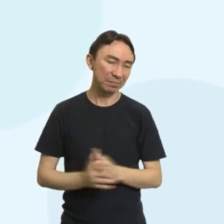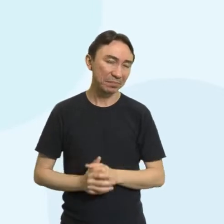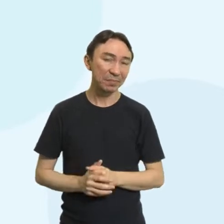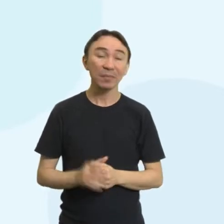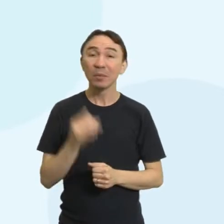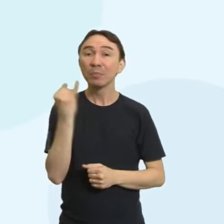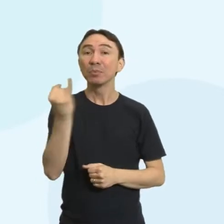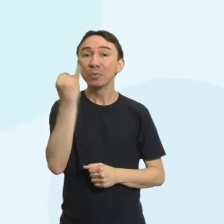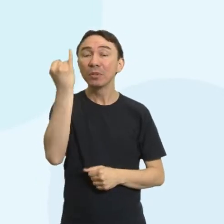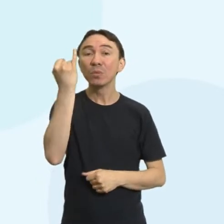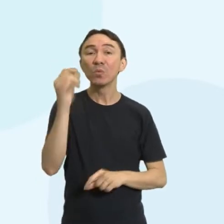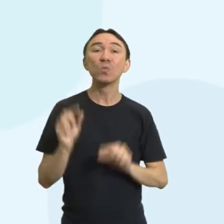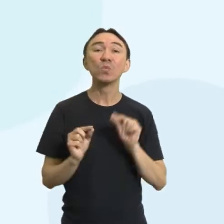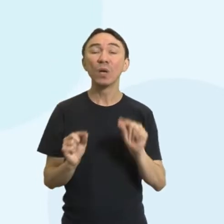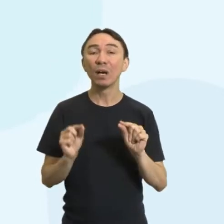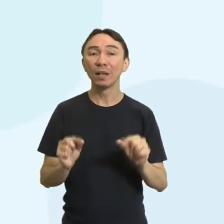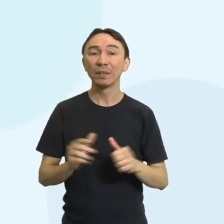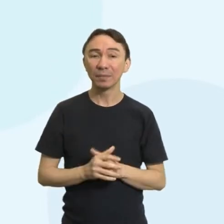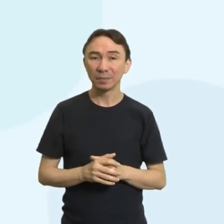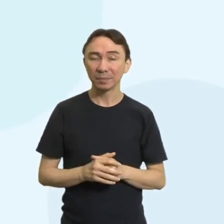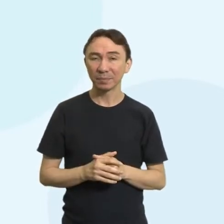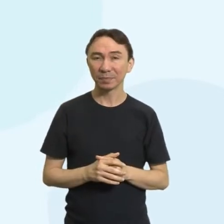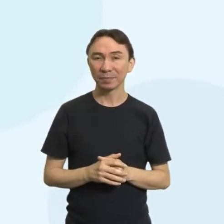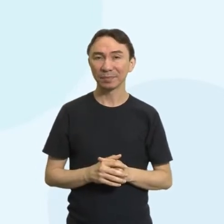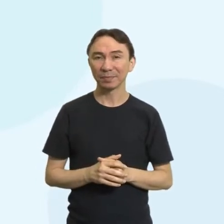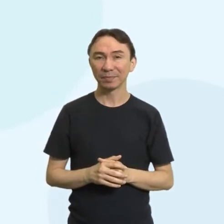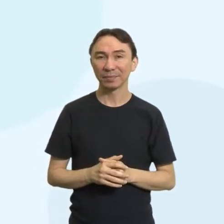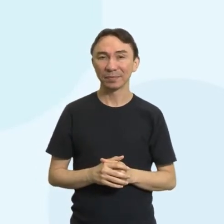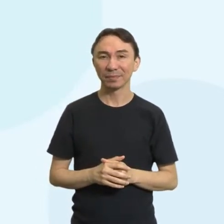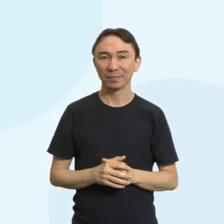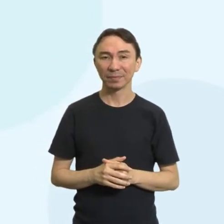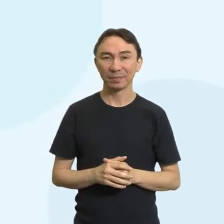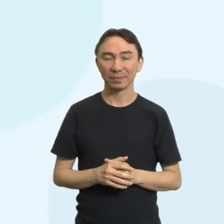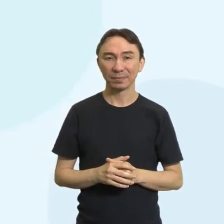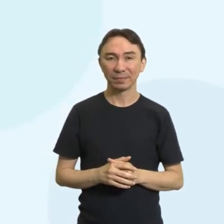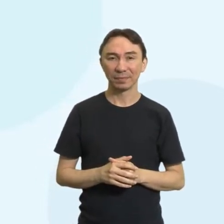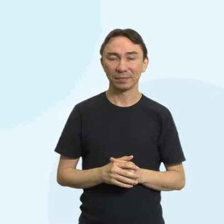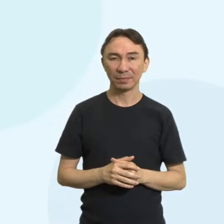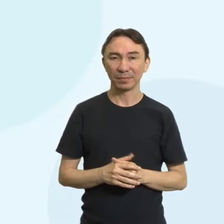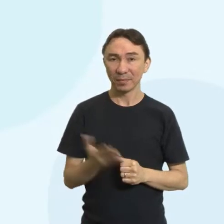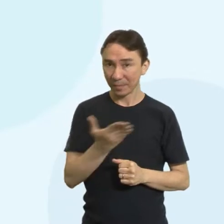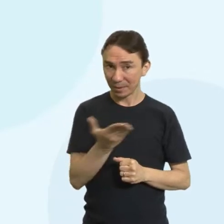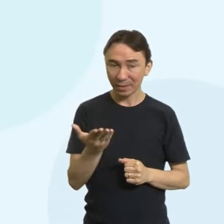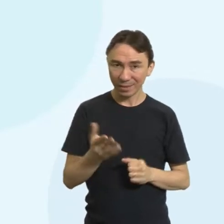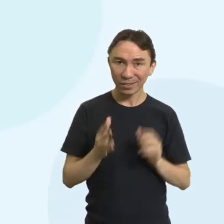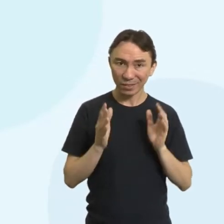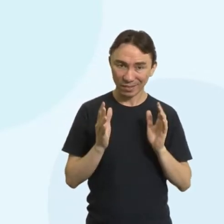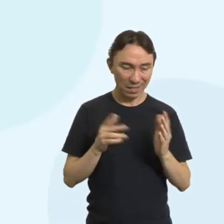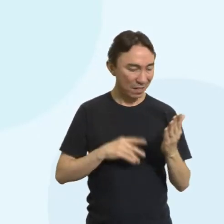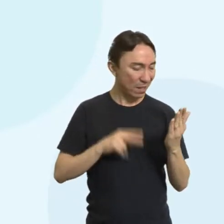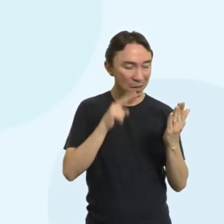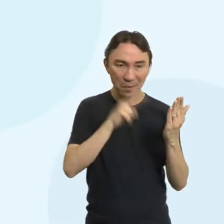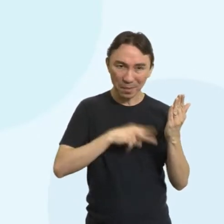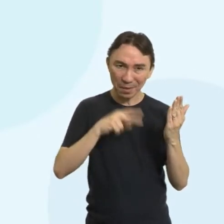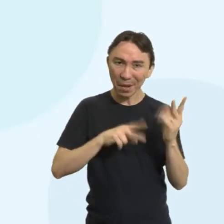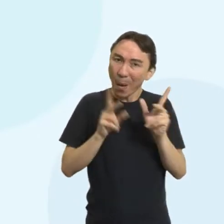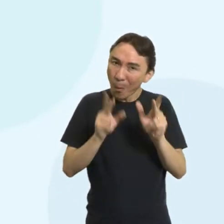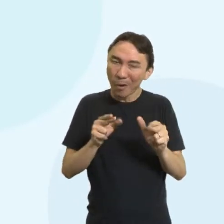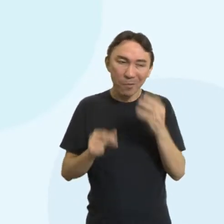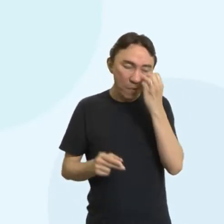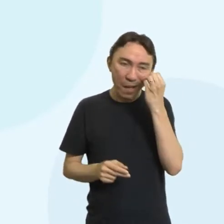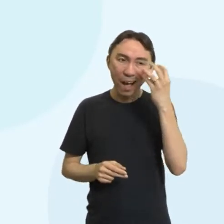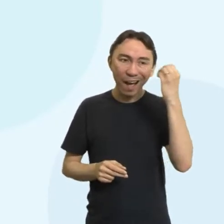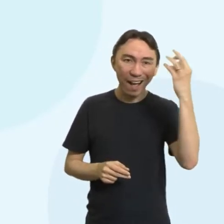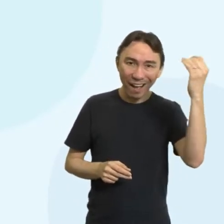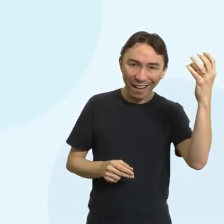importante é que, ao retornar dessa viagem, o sujeito leitor nunca mais será o